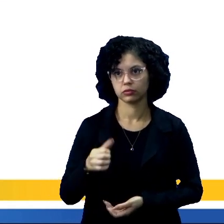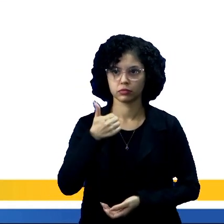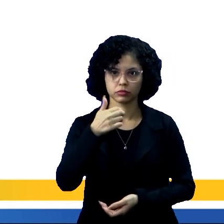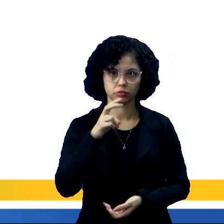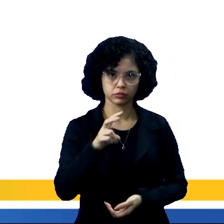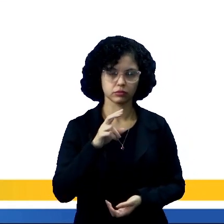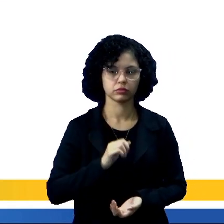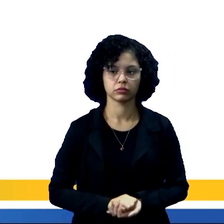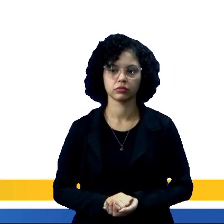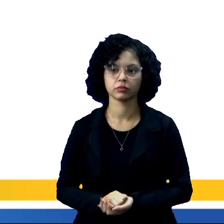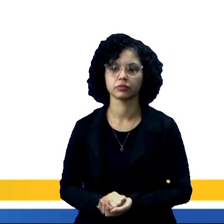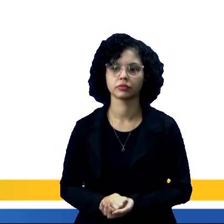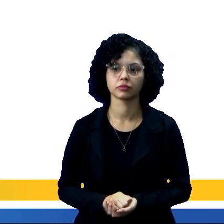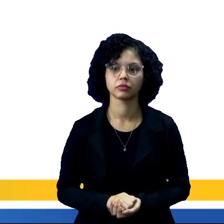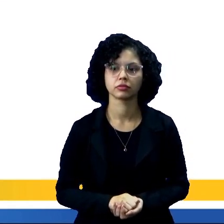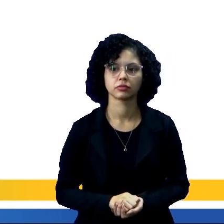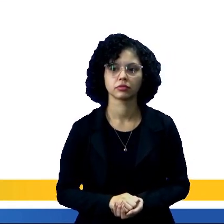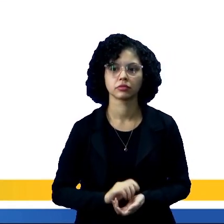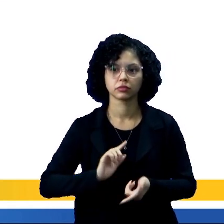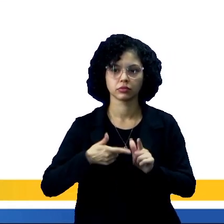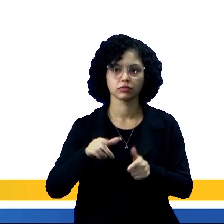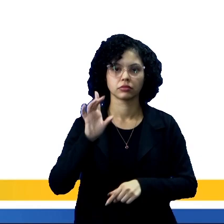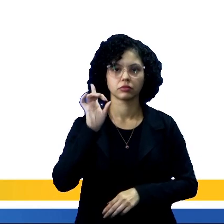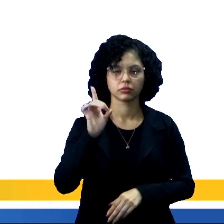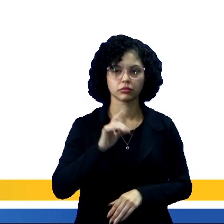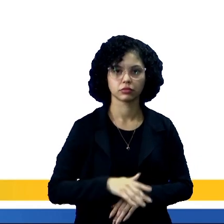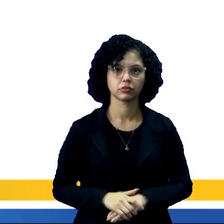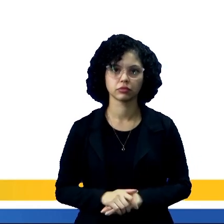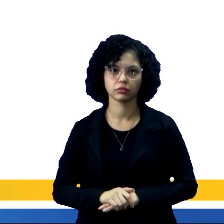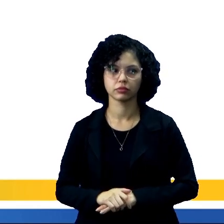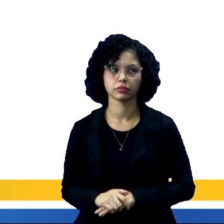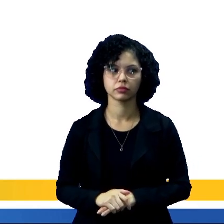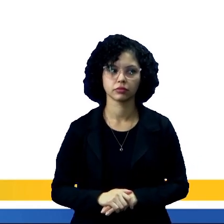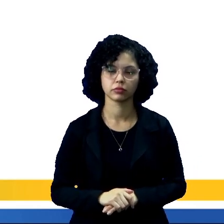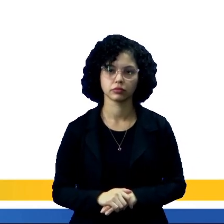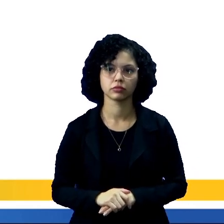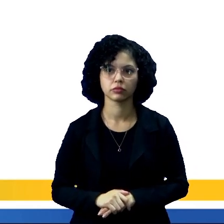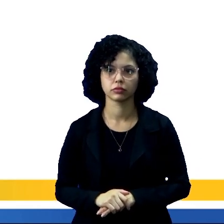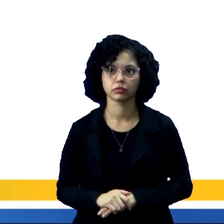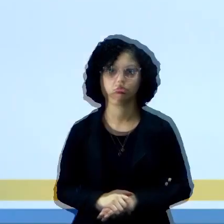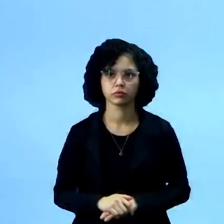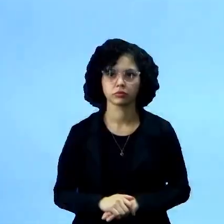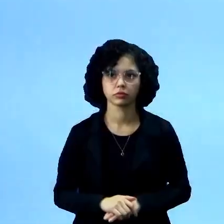15 graus. Ou seja, a alternativa correta aí é a letra D.